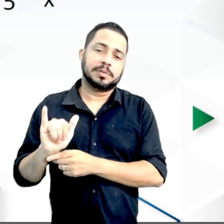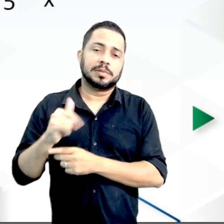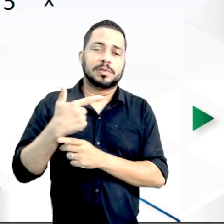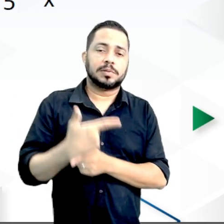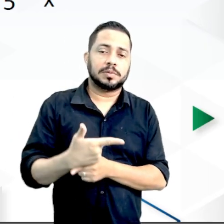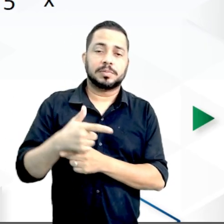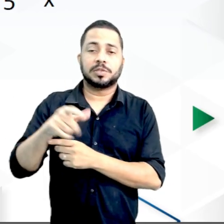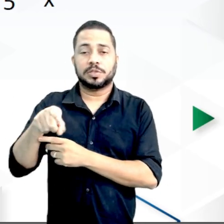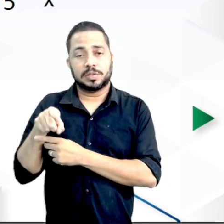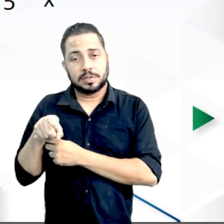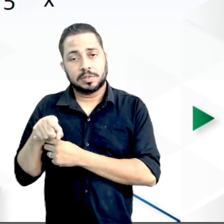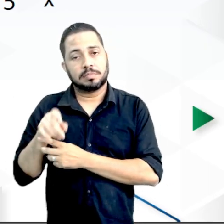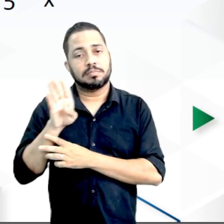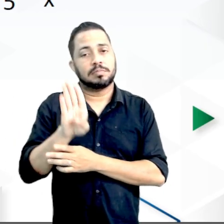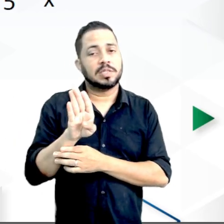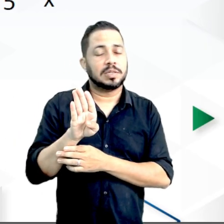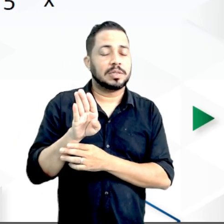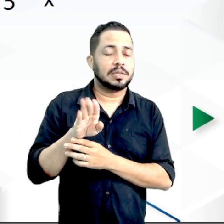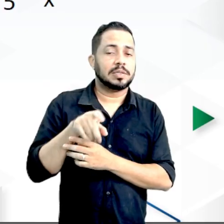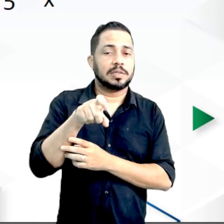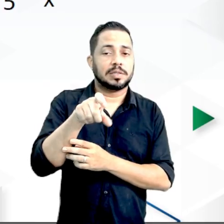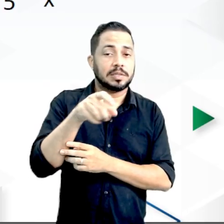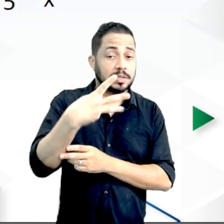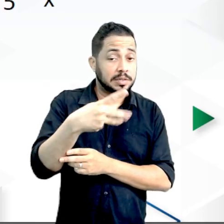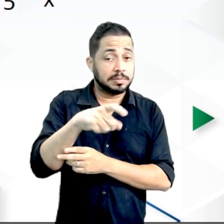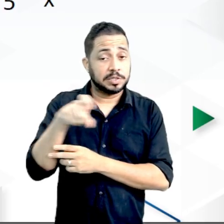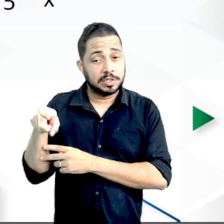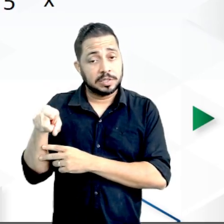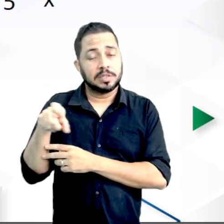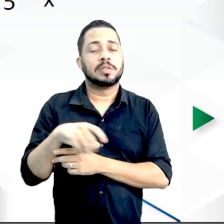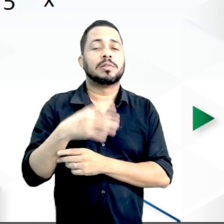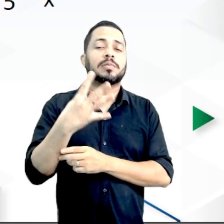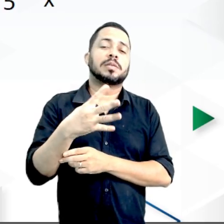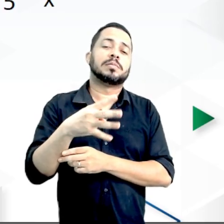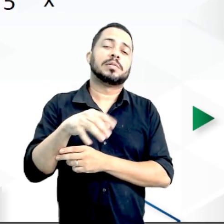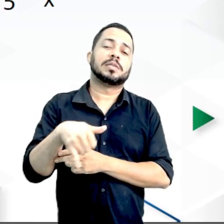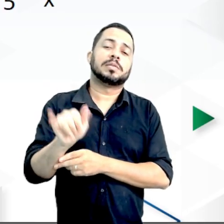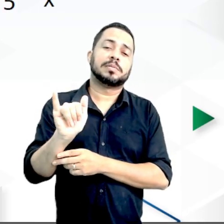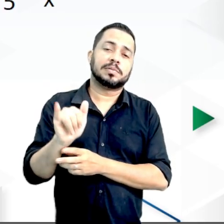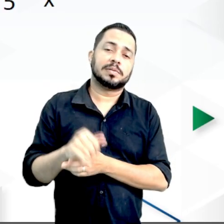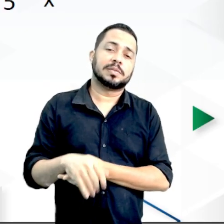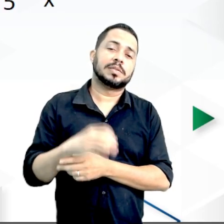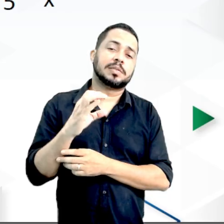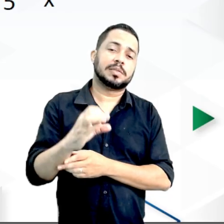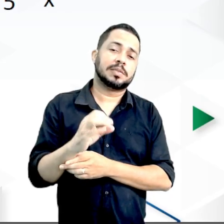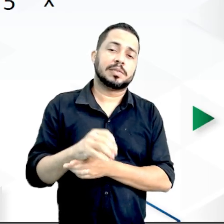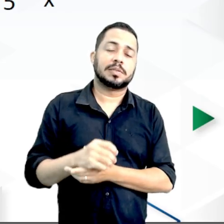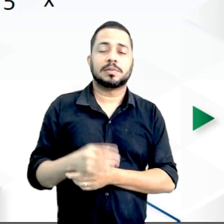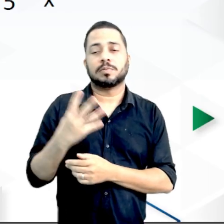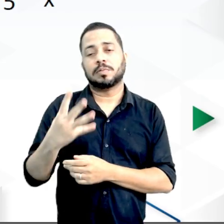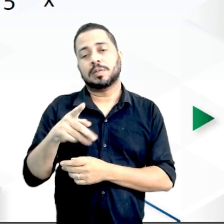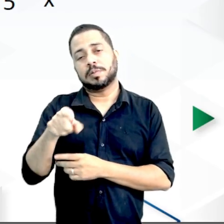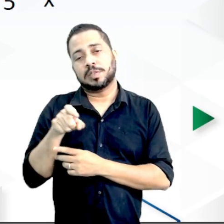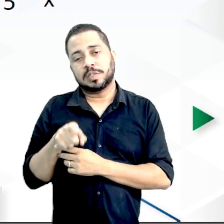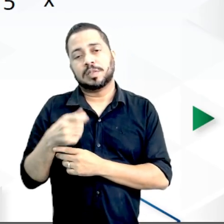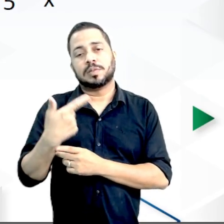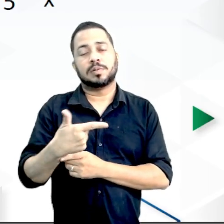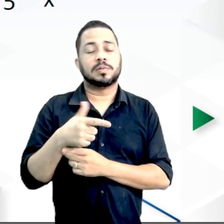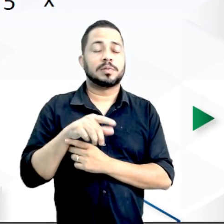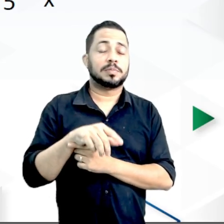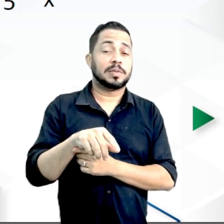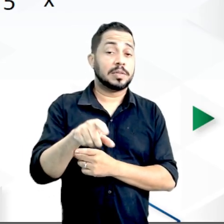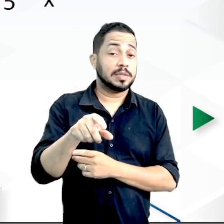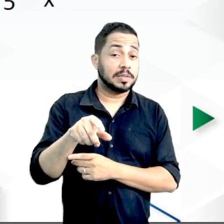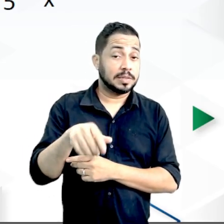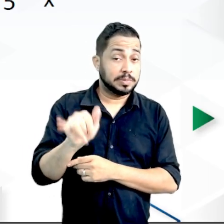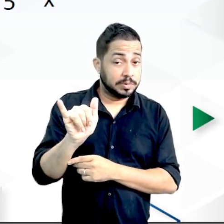X, B, 3 para X, 4 para Y, e C, 4, 2, que é 4 para X, 2 para Y. Está vendo